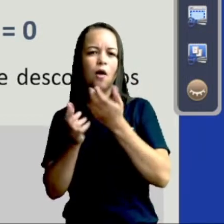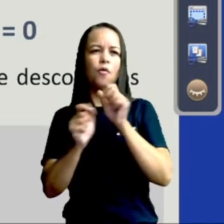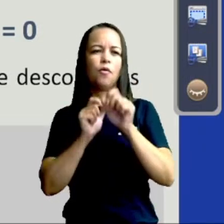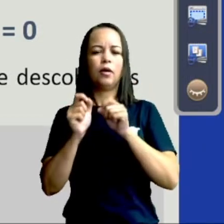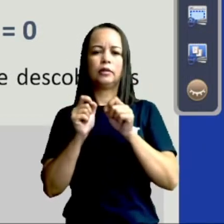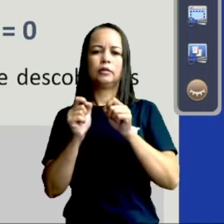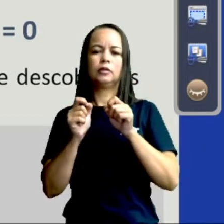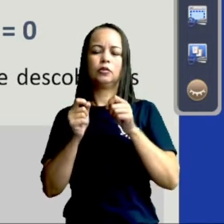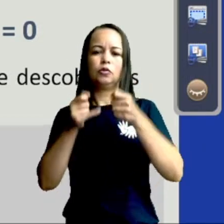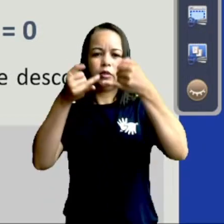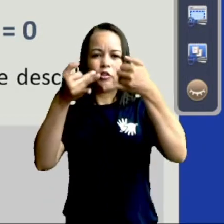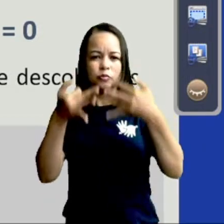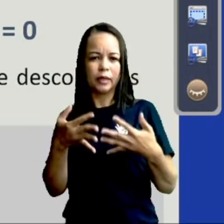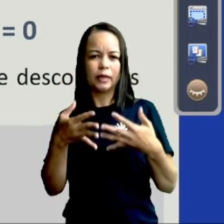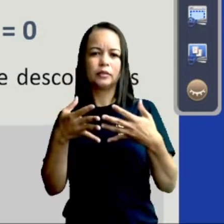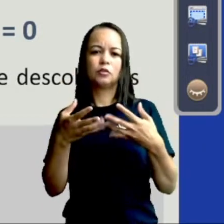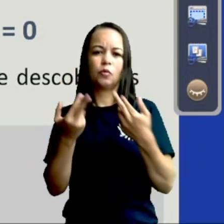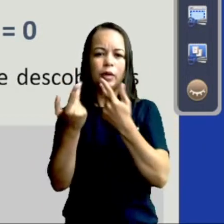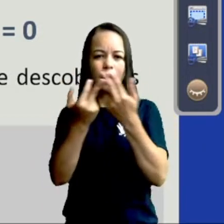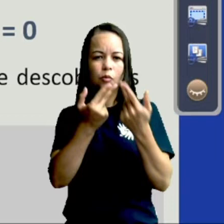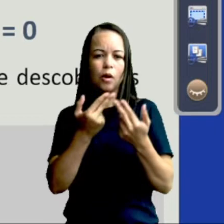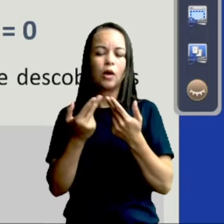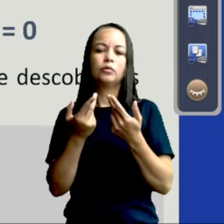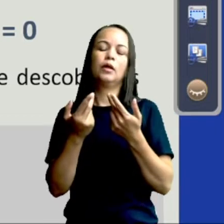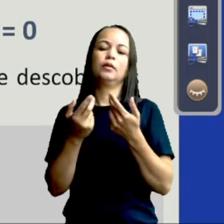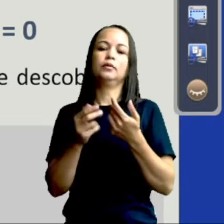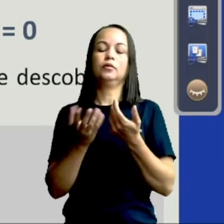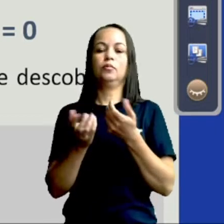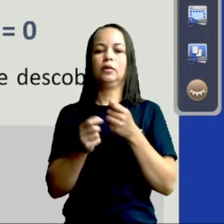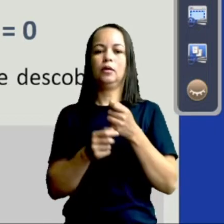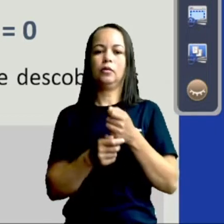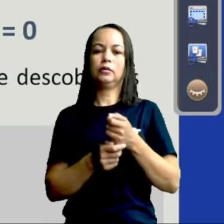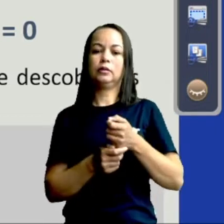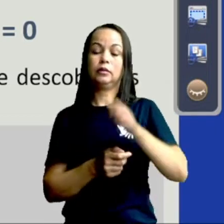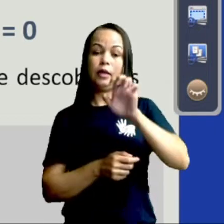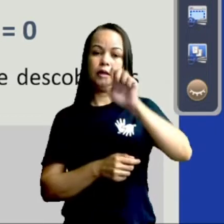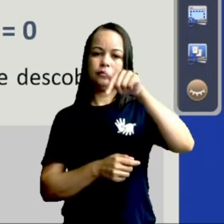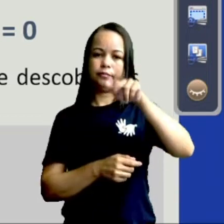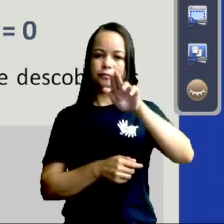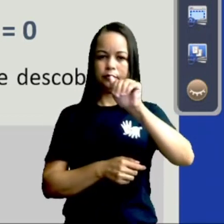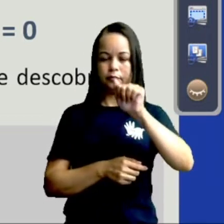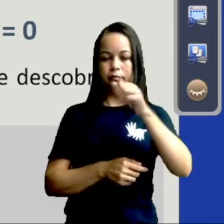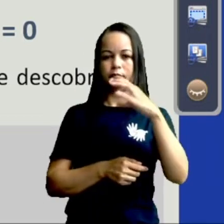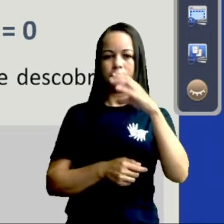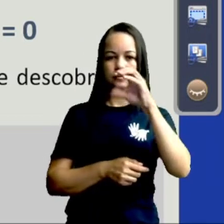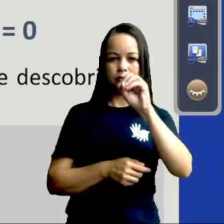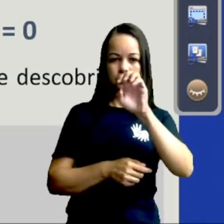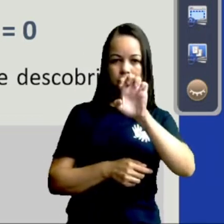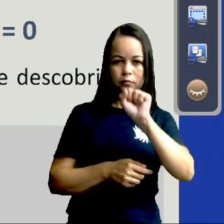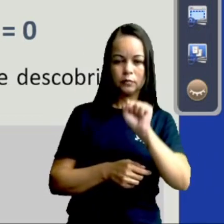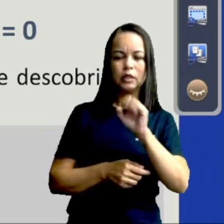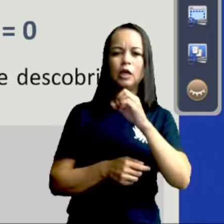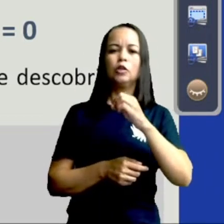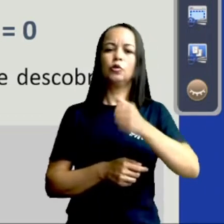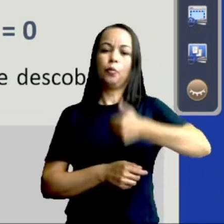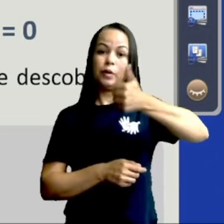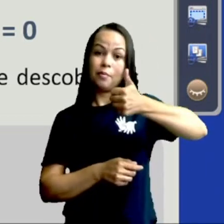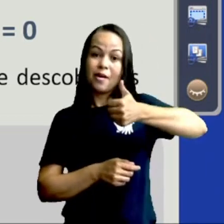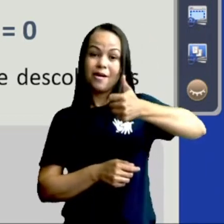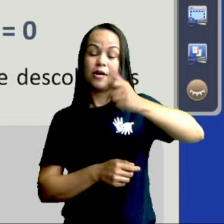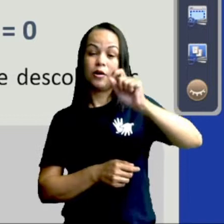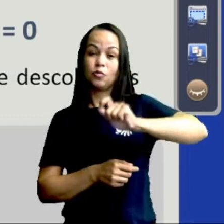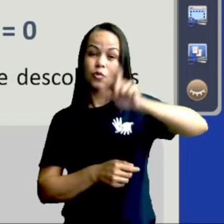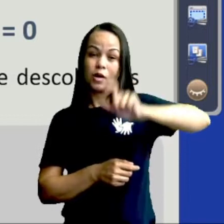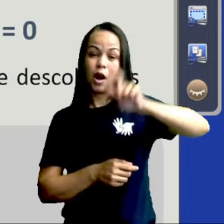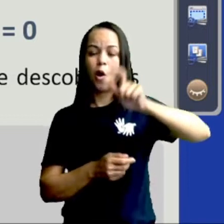sobre igualdade e as equações de primeiro grau, explicando bem com detalhe o porquê dessa ideia de igualdade